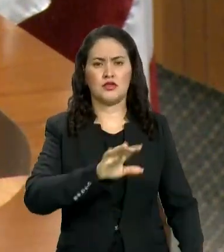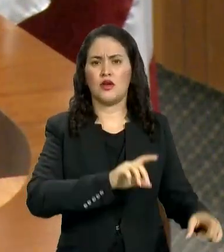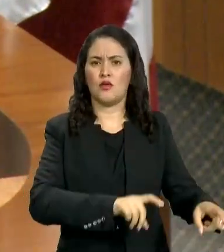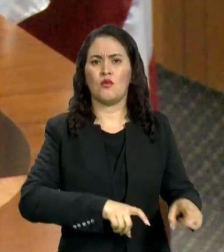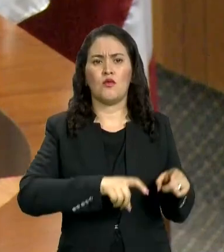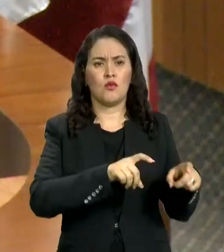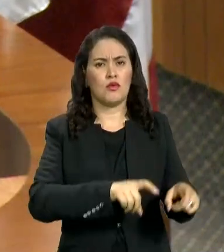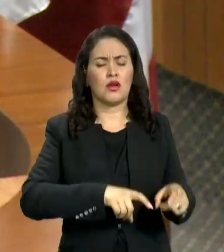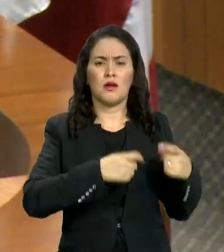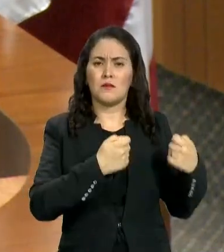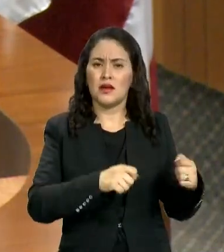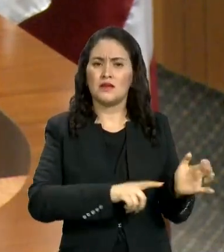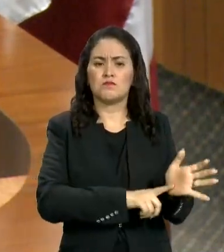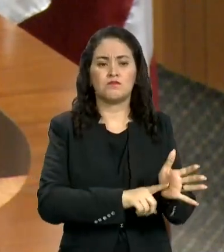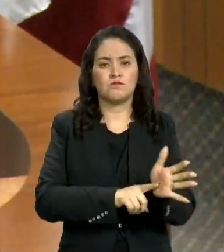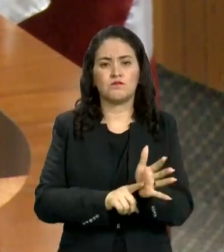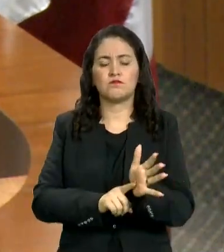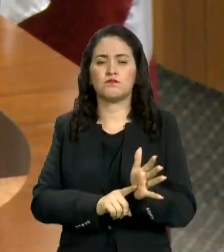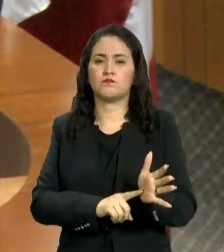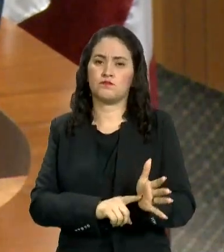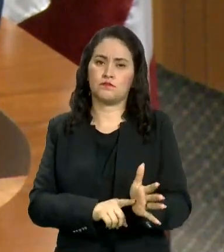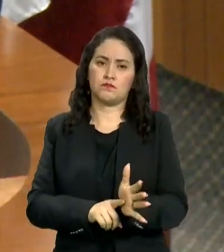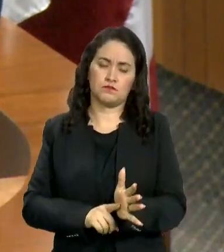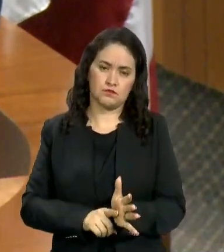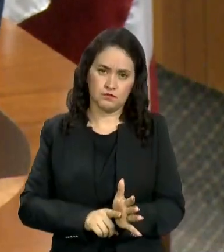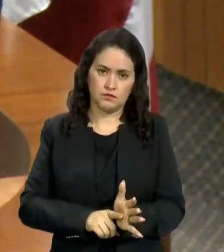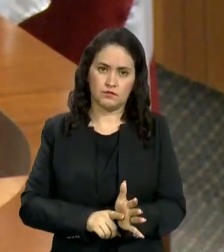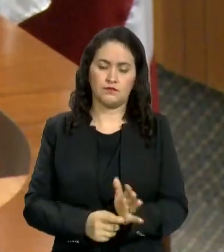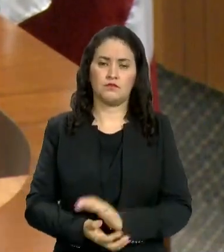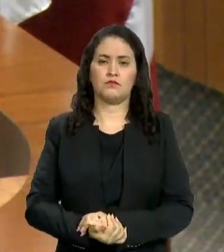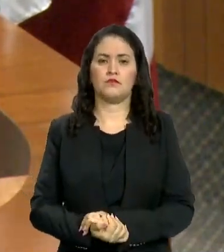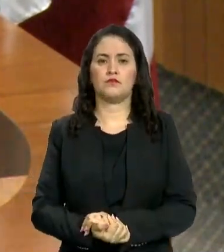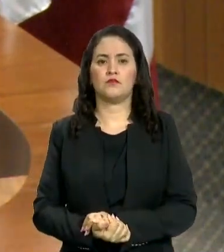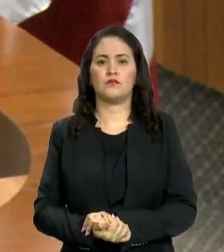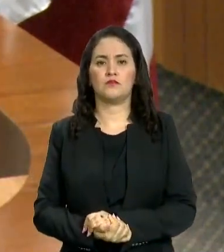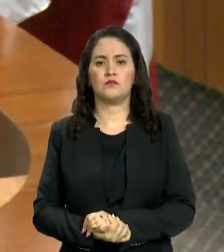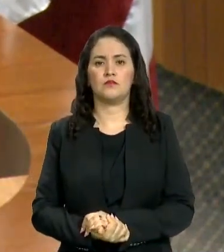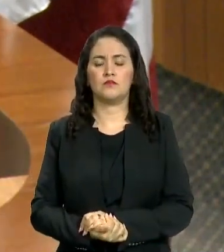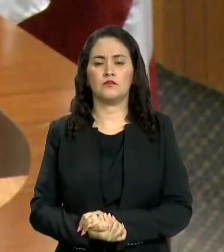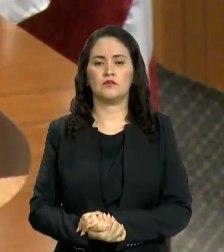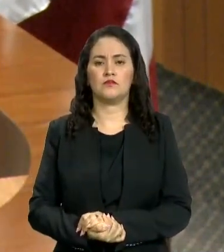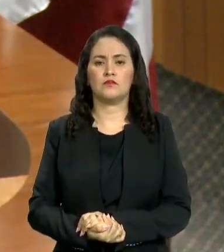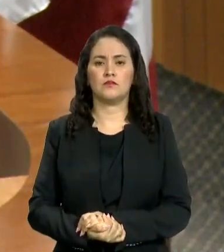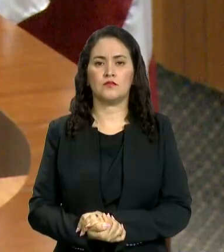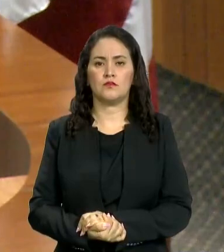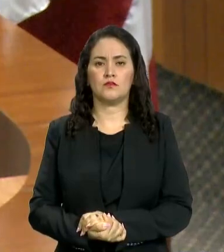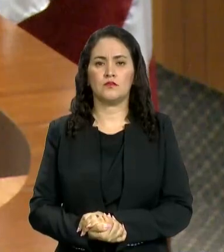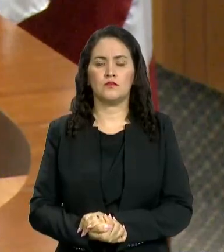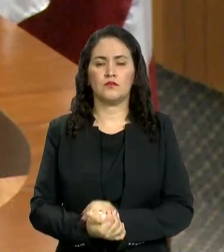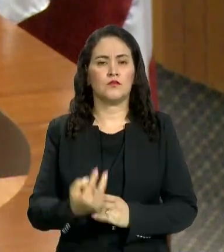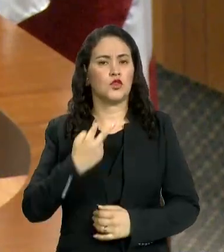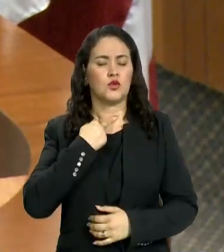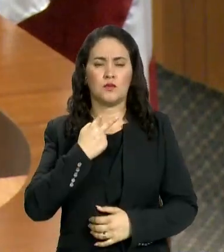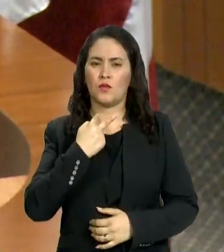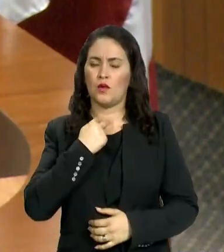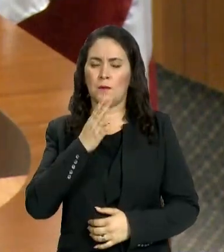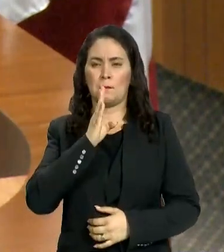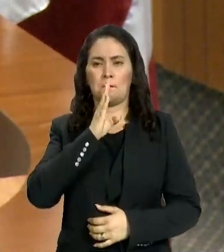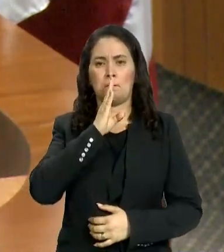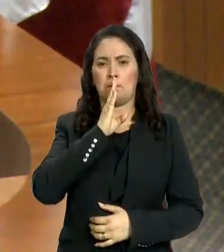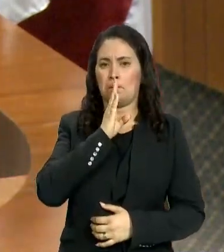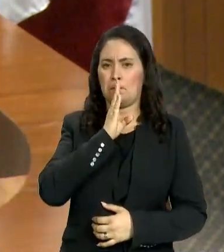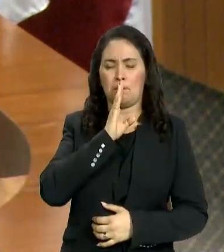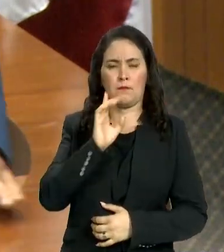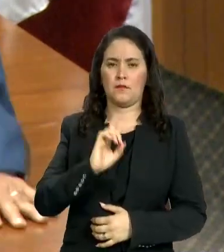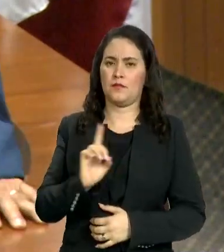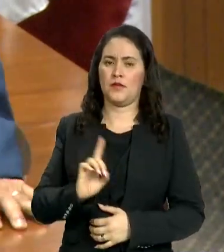através que possa ter o contexto do do do do do da da questão fundiária ou qualquer outro contexto não podemos ficar calado tá